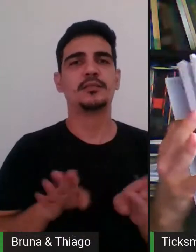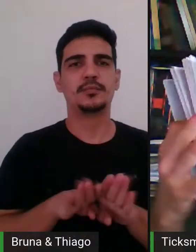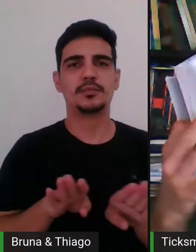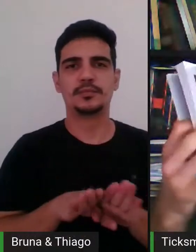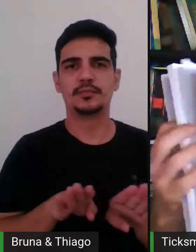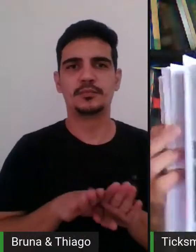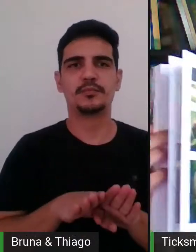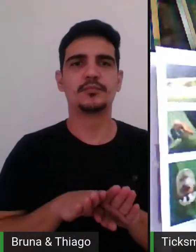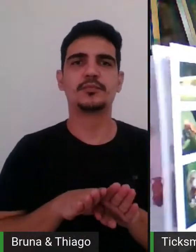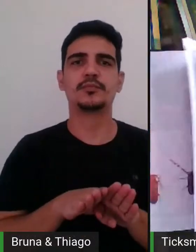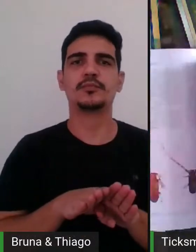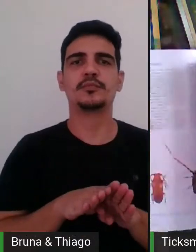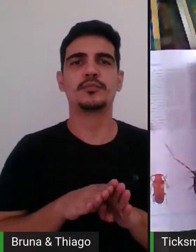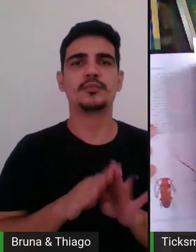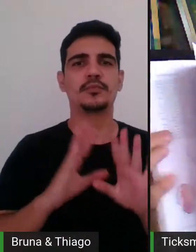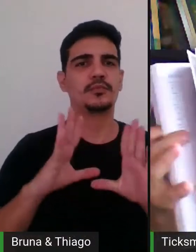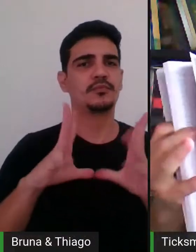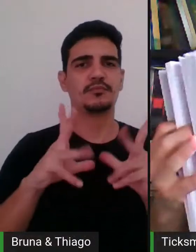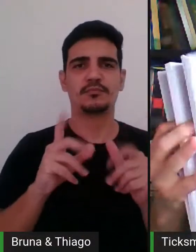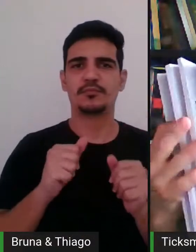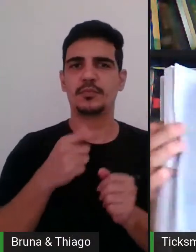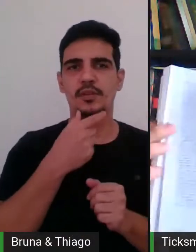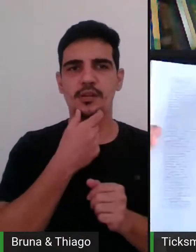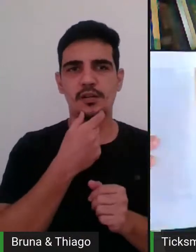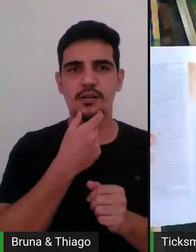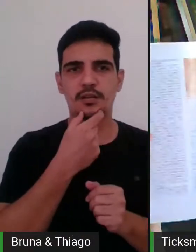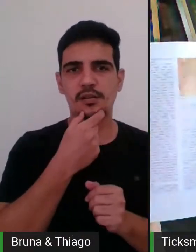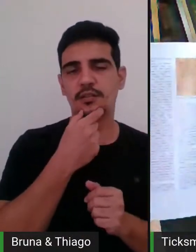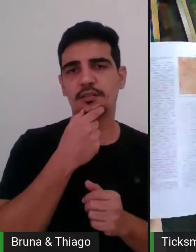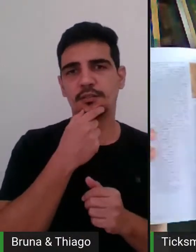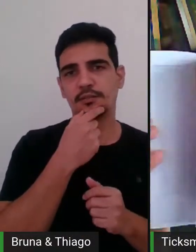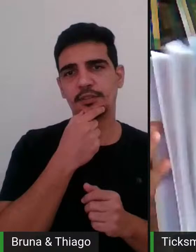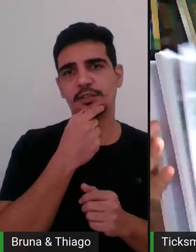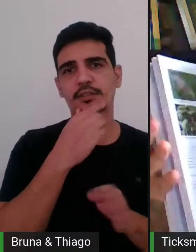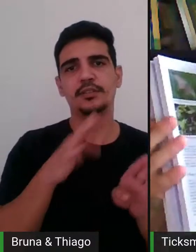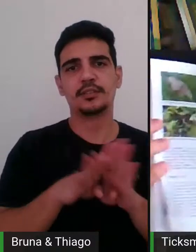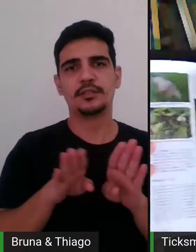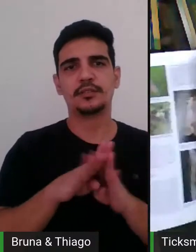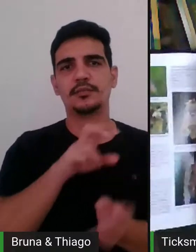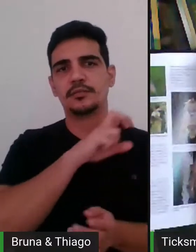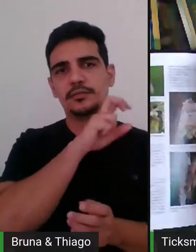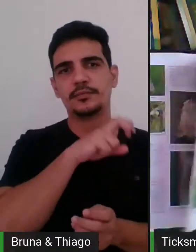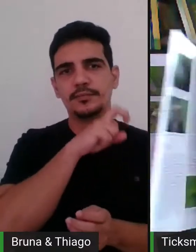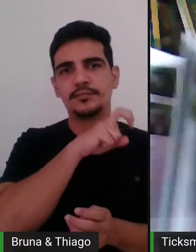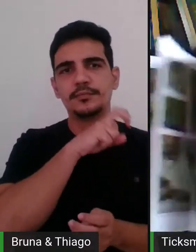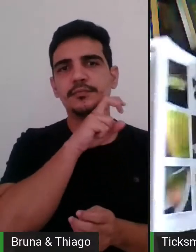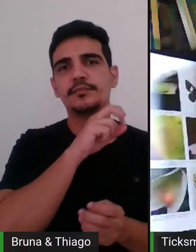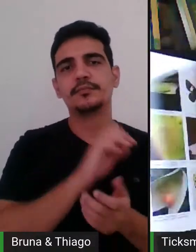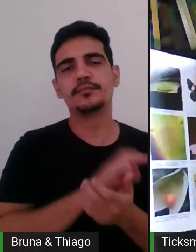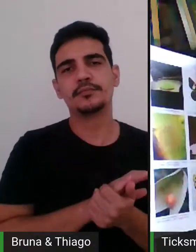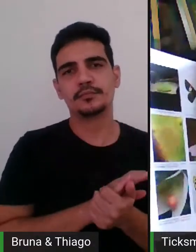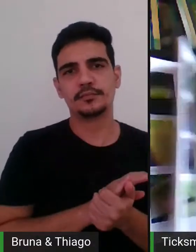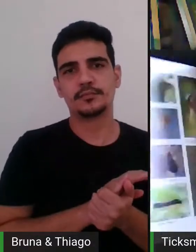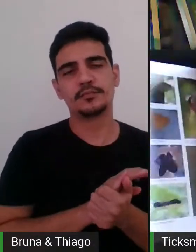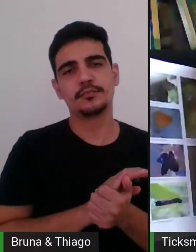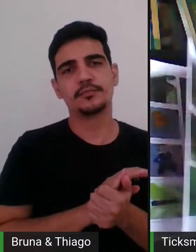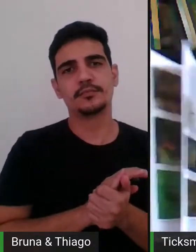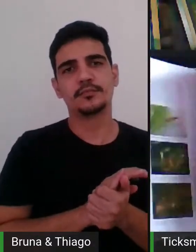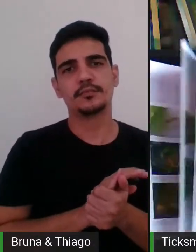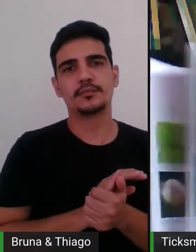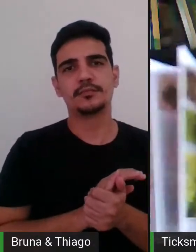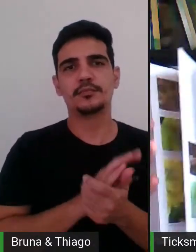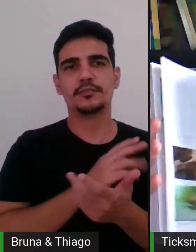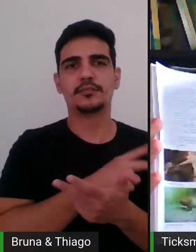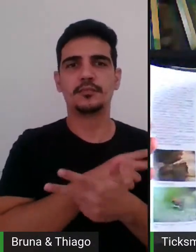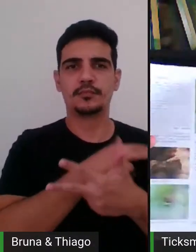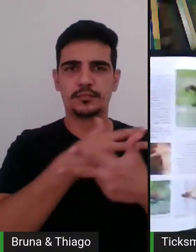um livro fantástico. Né? Só que ele vai abordar não só animais peçonhentos, mas aí, né, os artrópodes vai abordar todos os outros